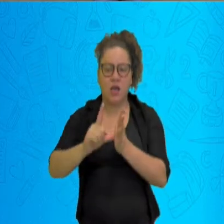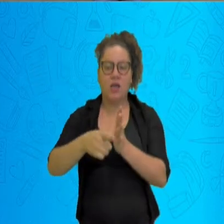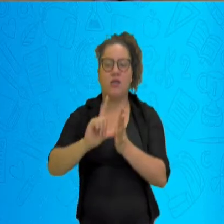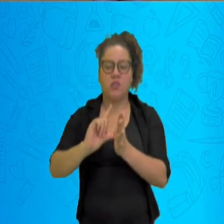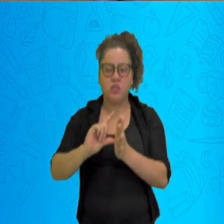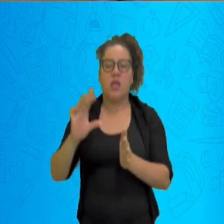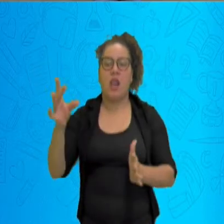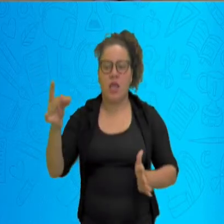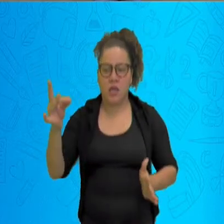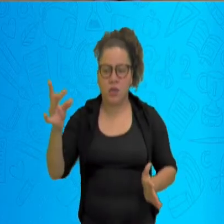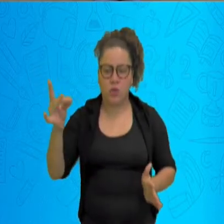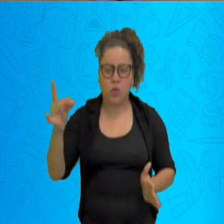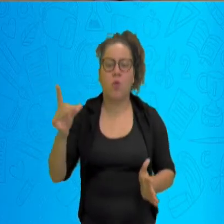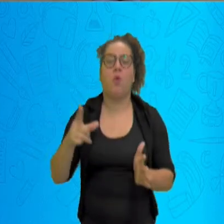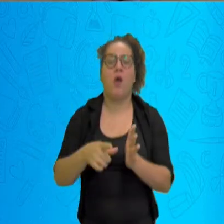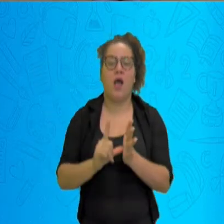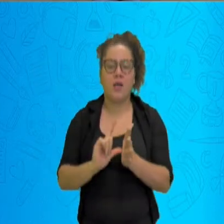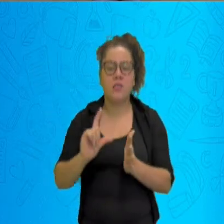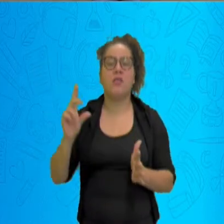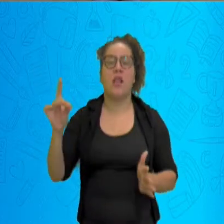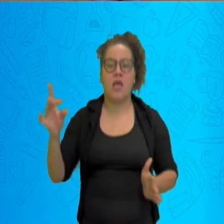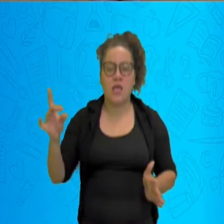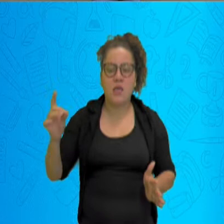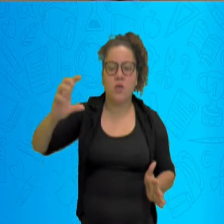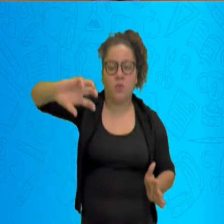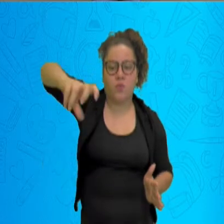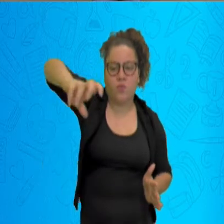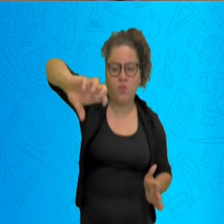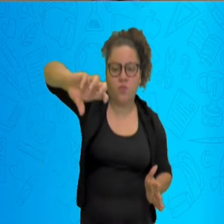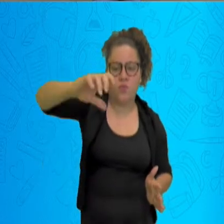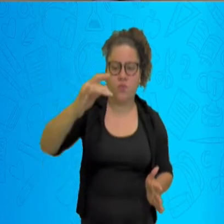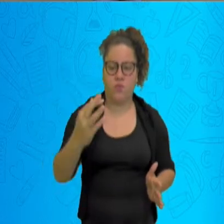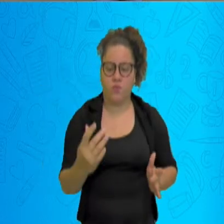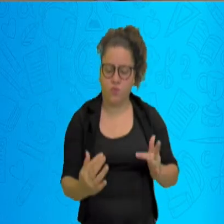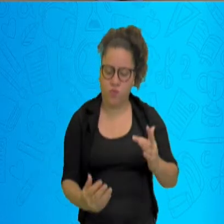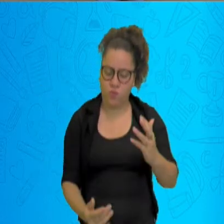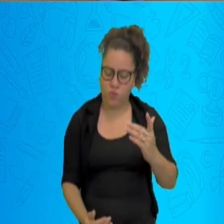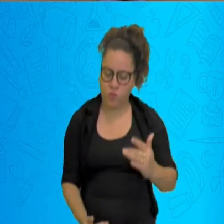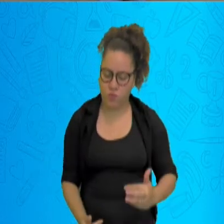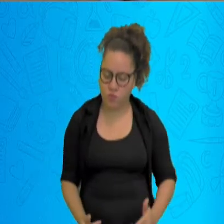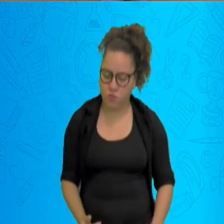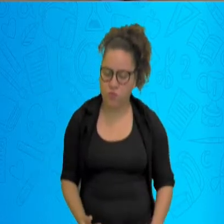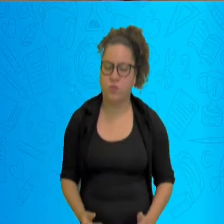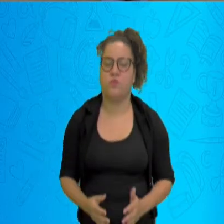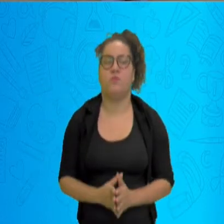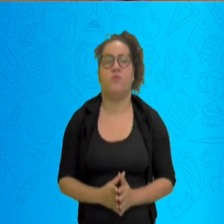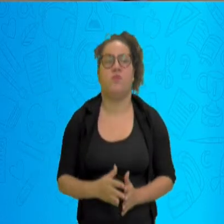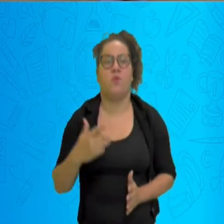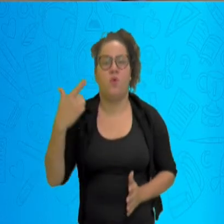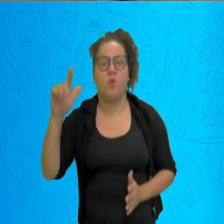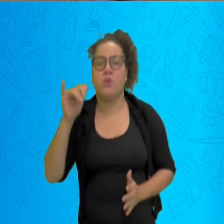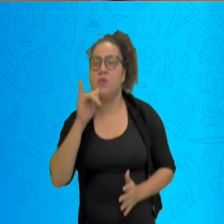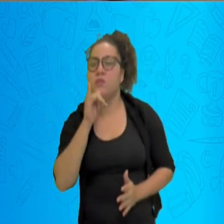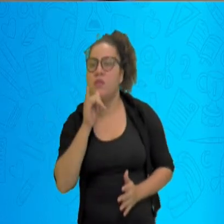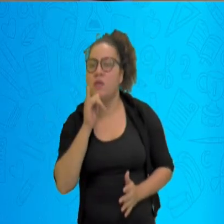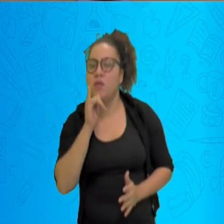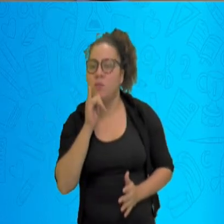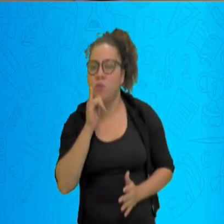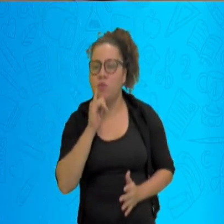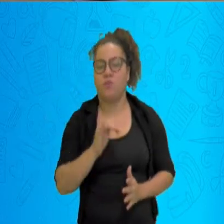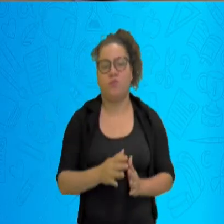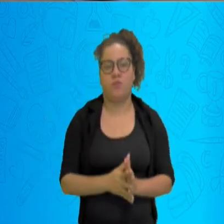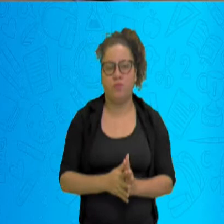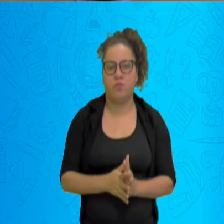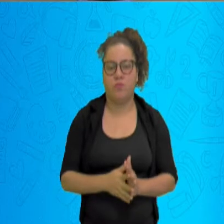estado líquido, que nós chamamos de água corrente? Você quer um outro exemplo de água corrente? O rio que tem